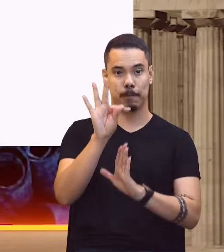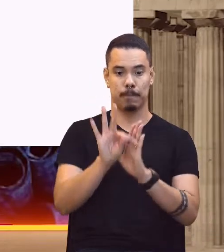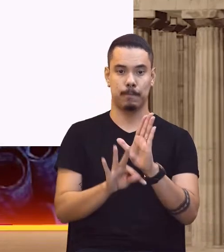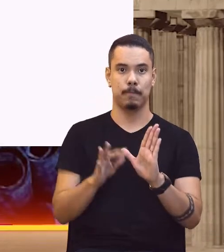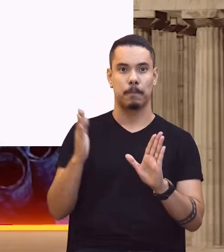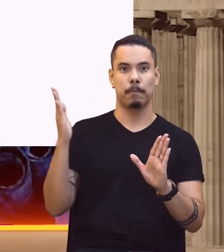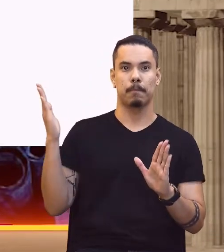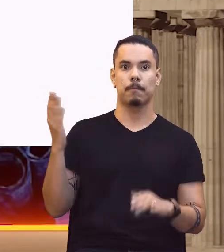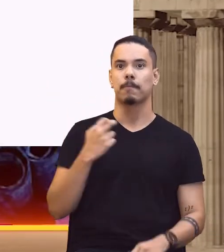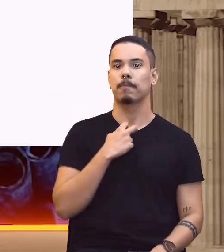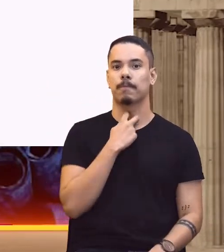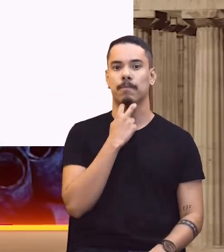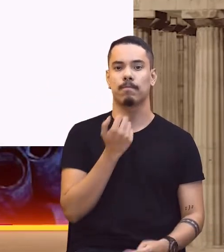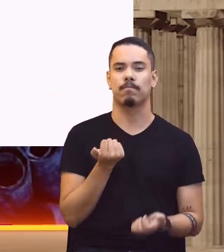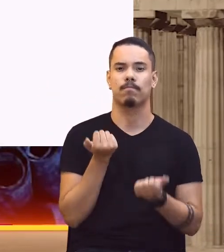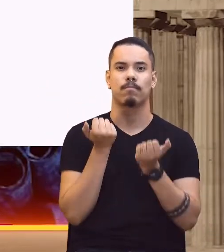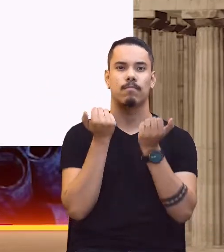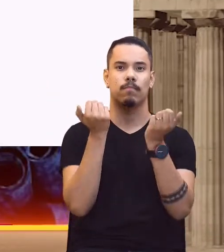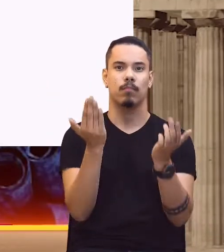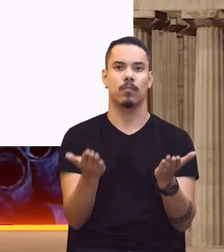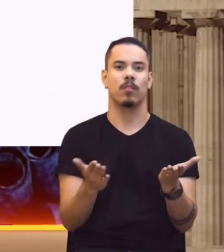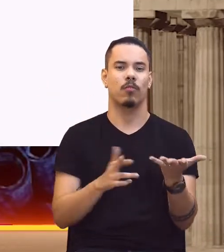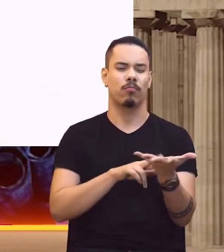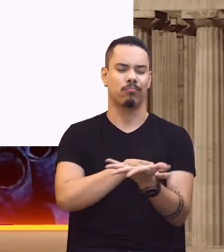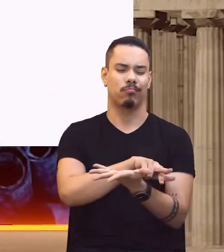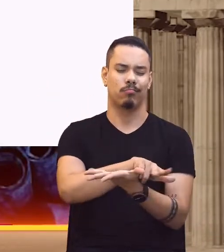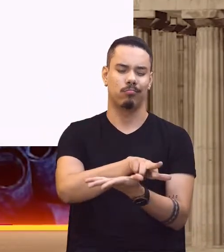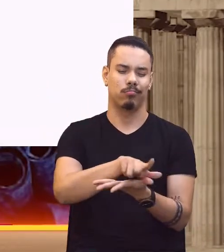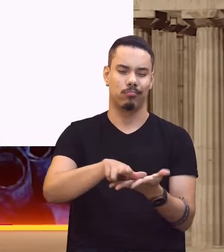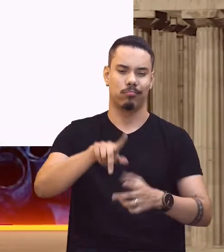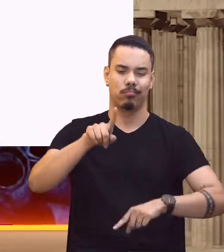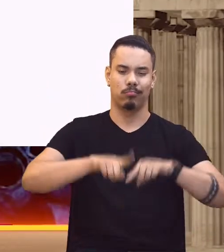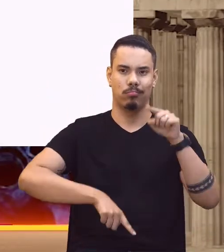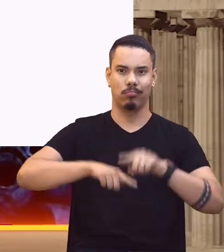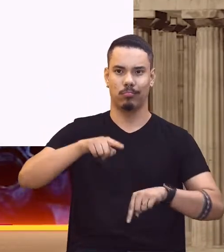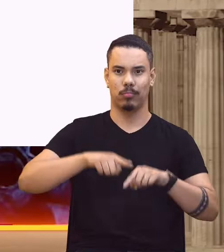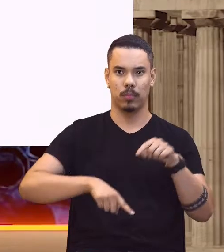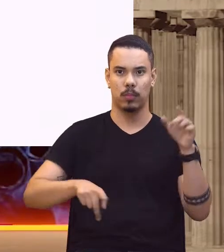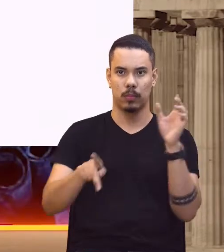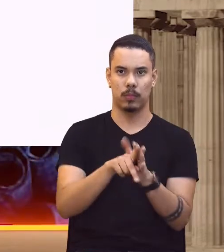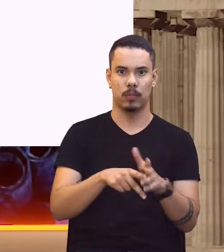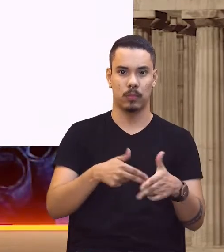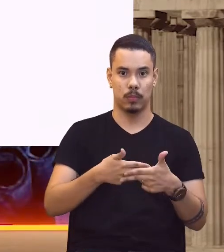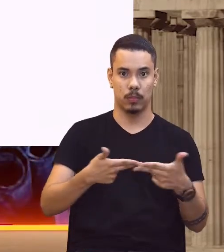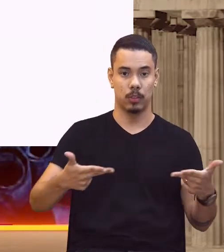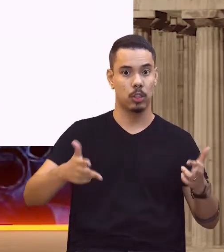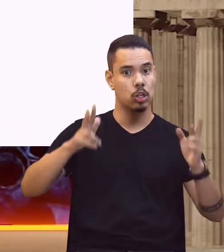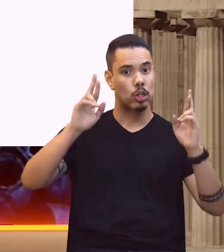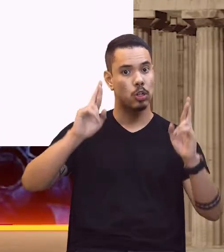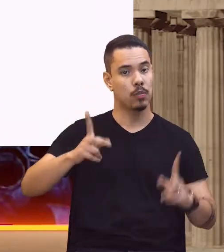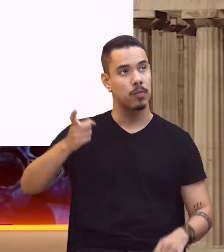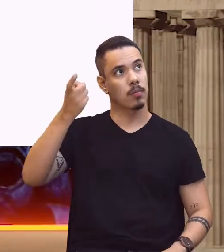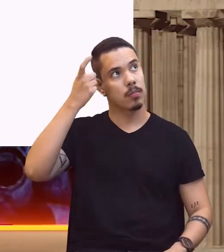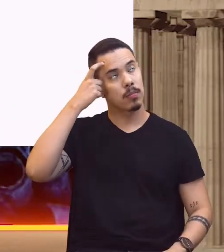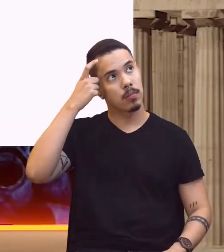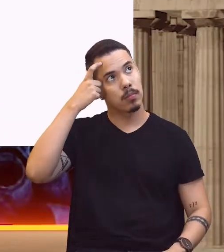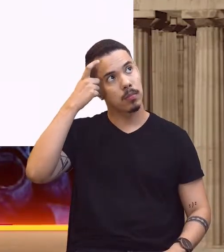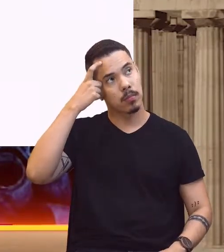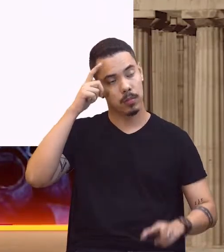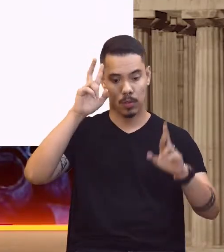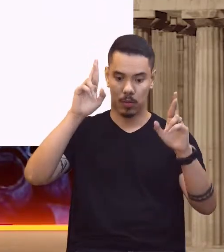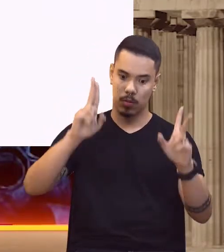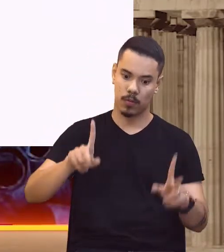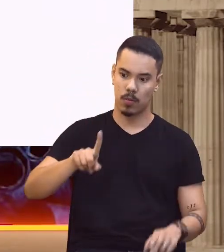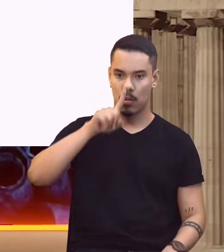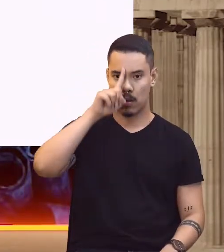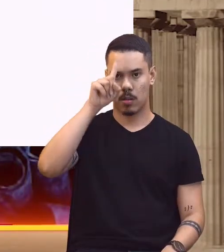que ofereciam as suas diversas mercadorias e diferentes pensamentos e ideias. Por quê? Porque ali não